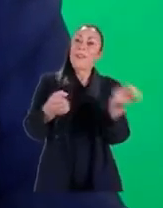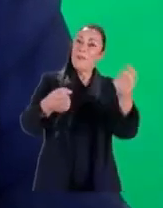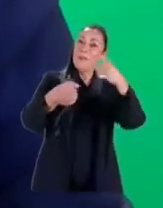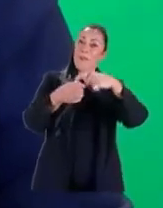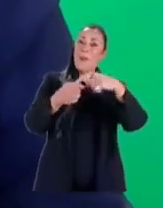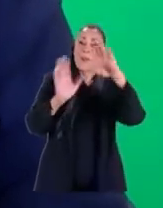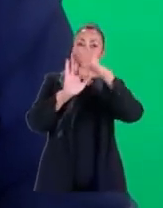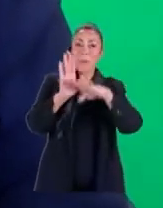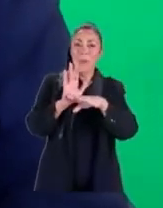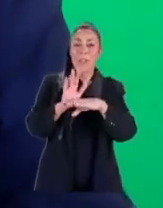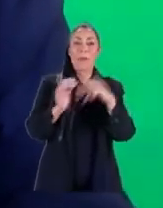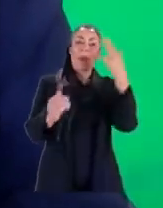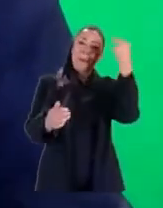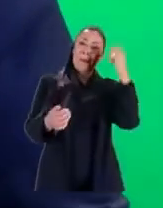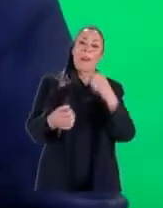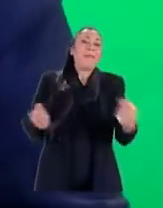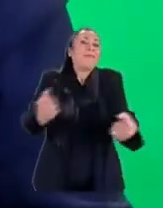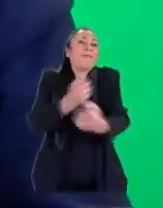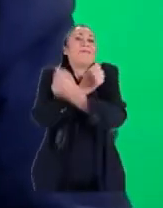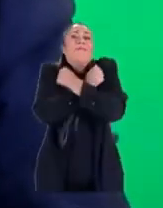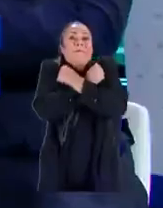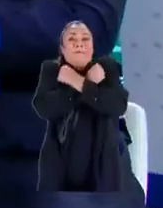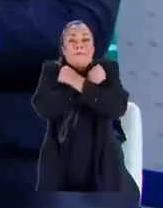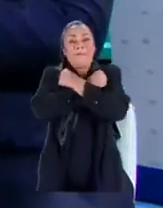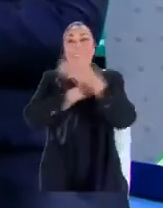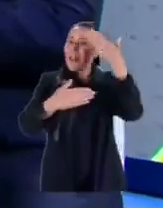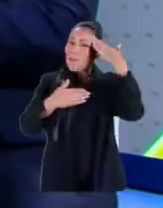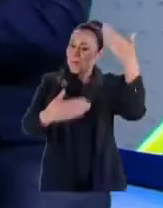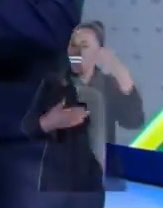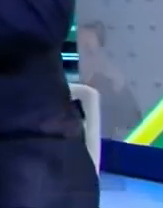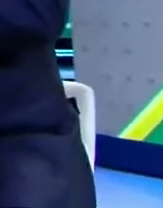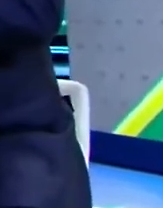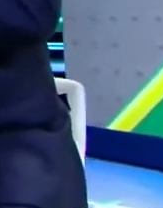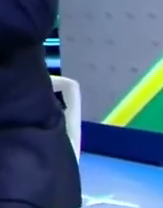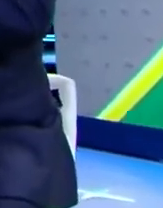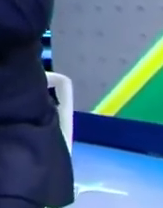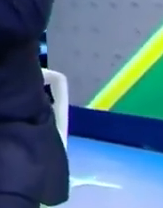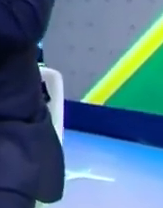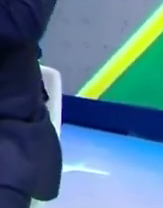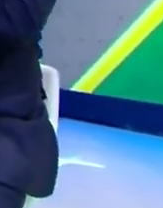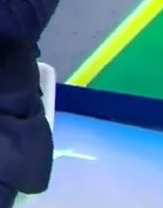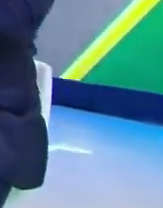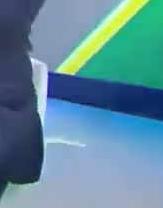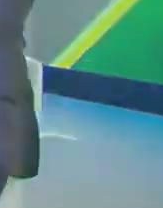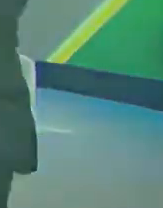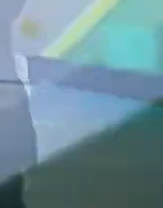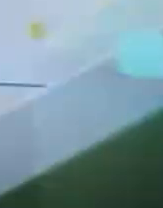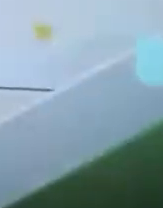nosso programa ao normal. Um abraço, gente. Obrigado, presidente. Um abraço, querido.